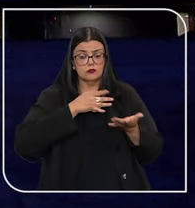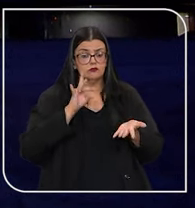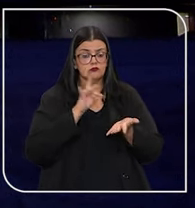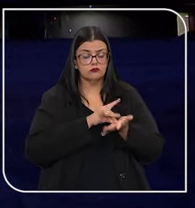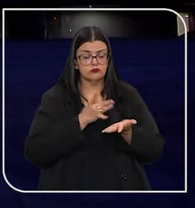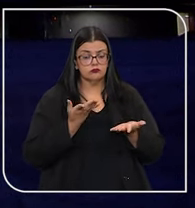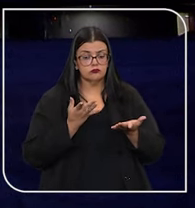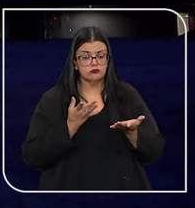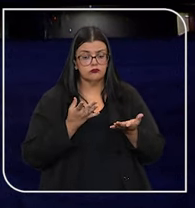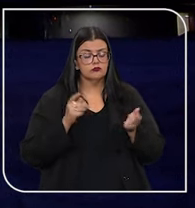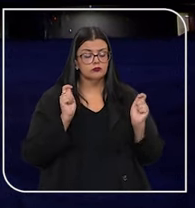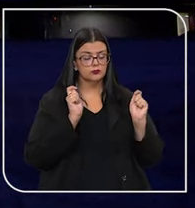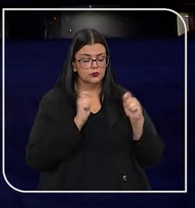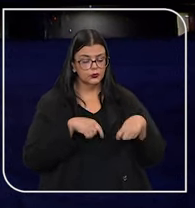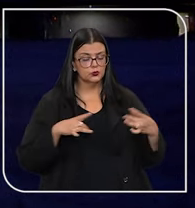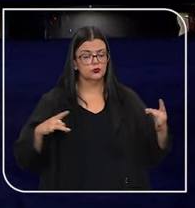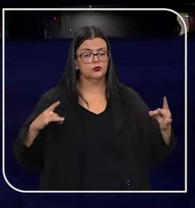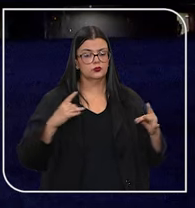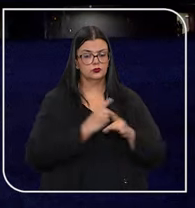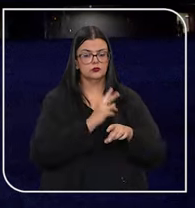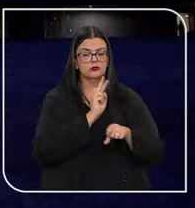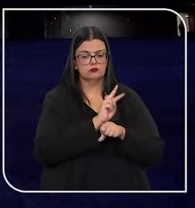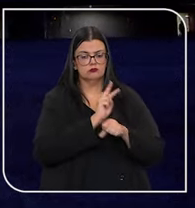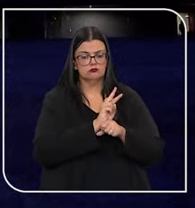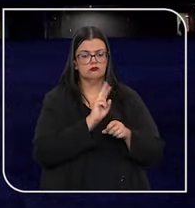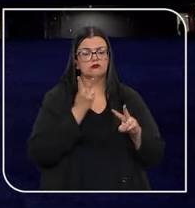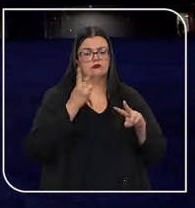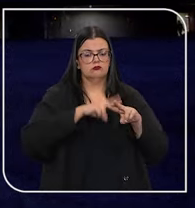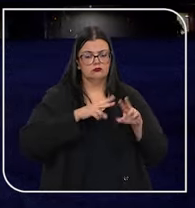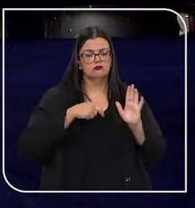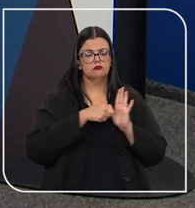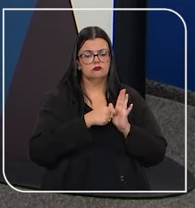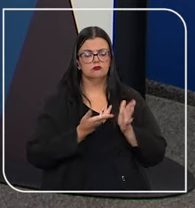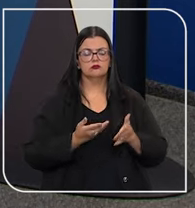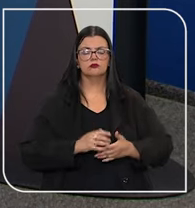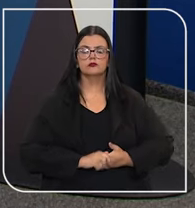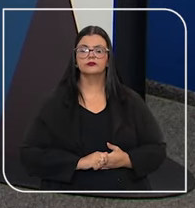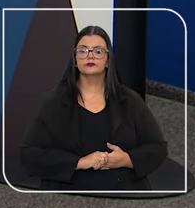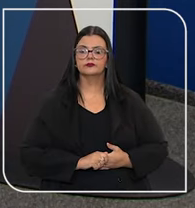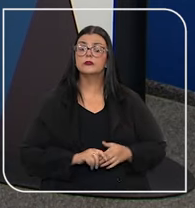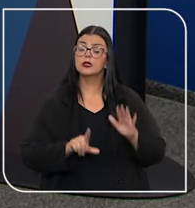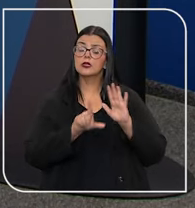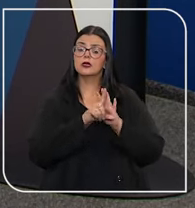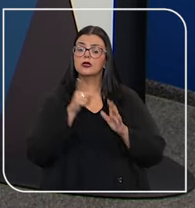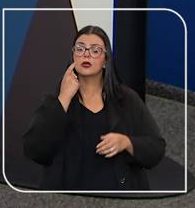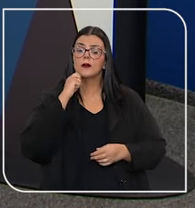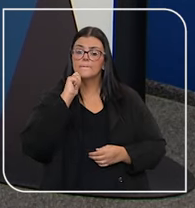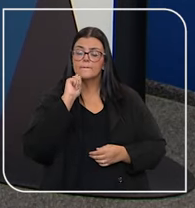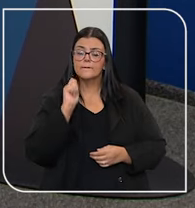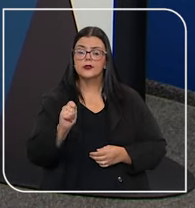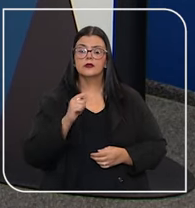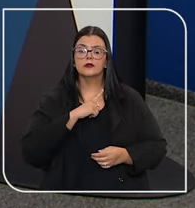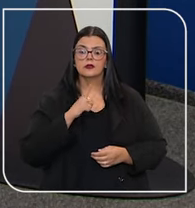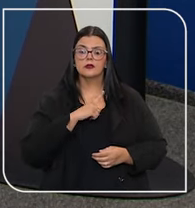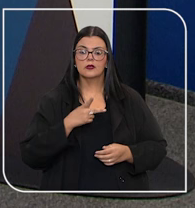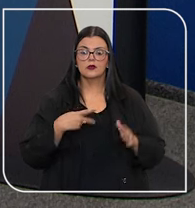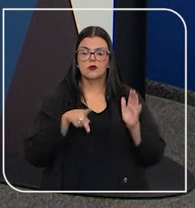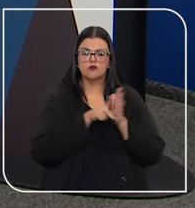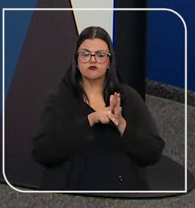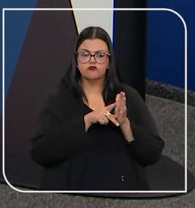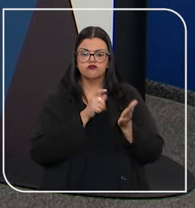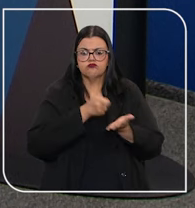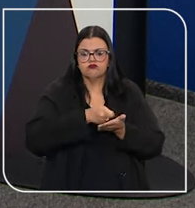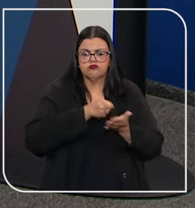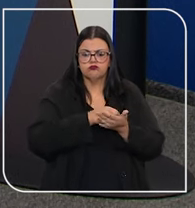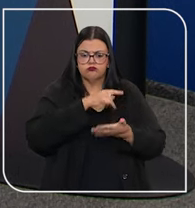probatórios independentes e suficientes para manter a condenação uma lei de abriu deste ano tornou o exame